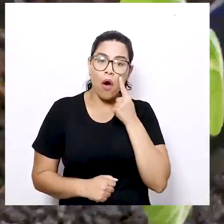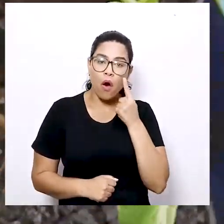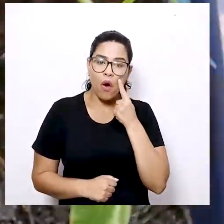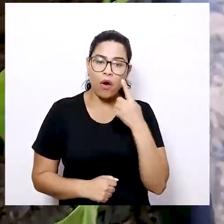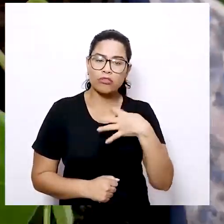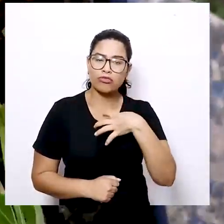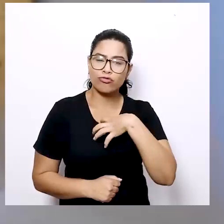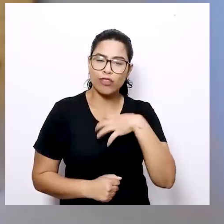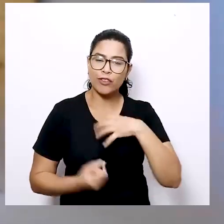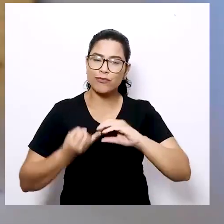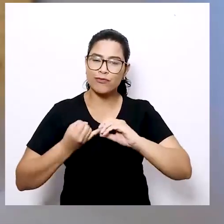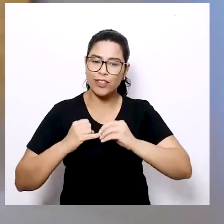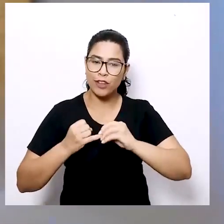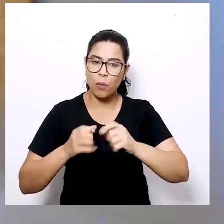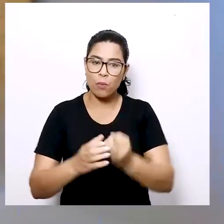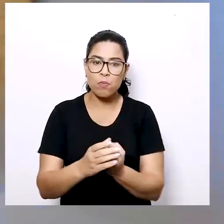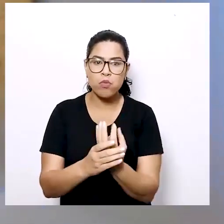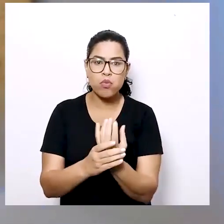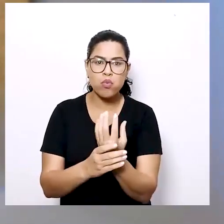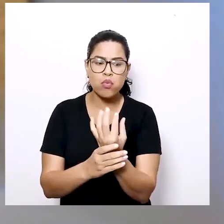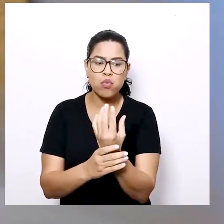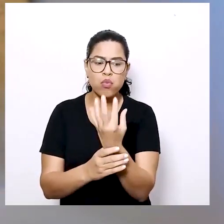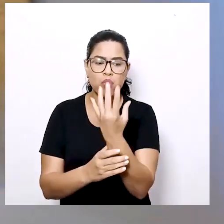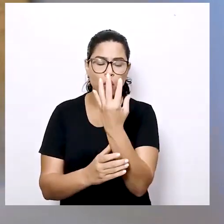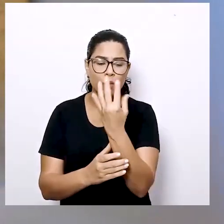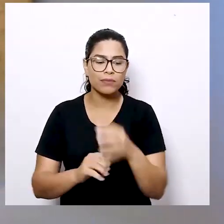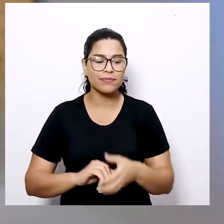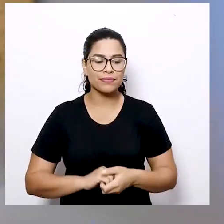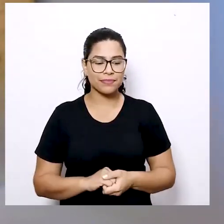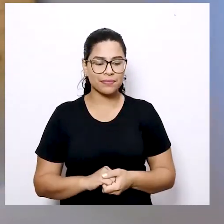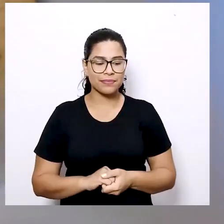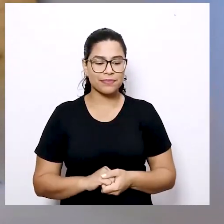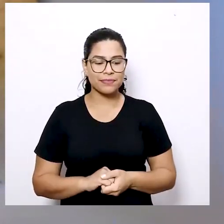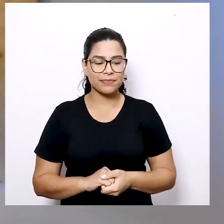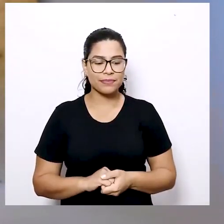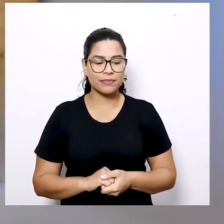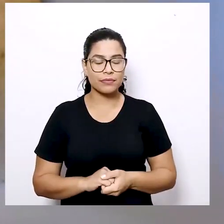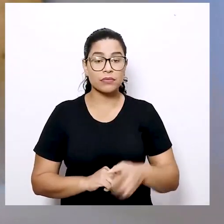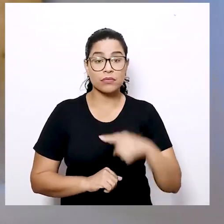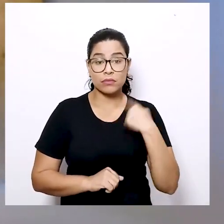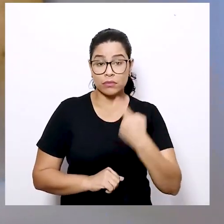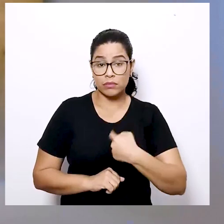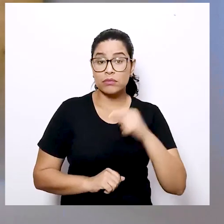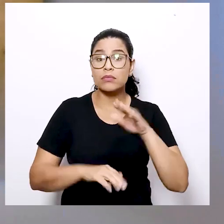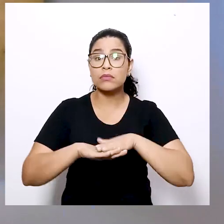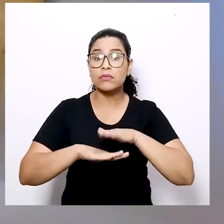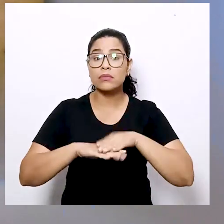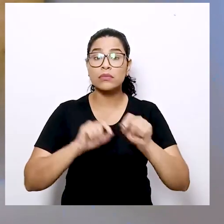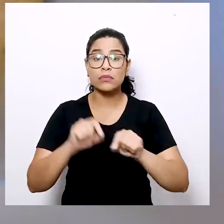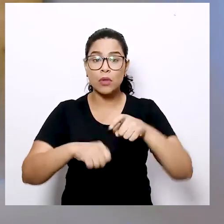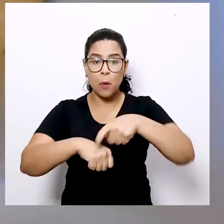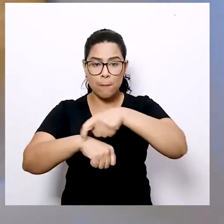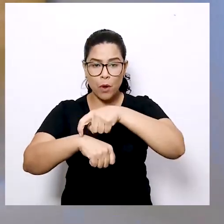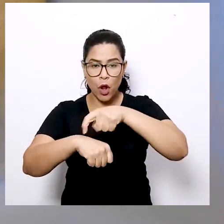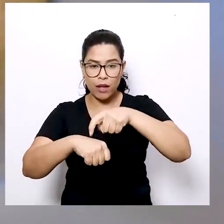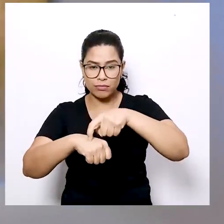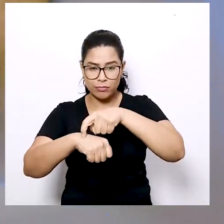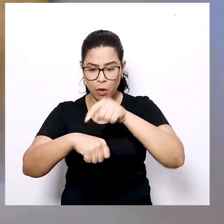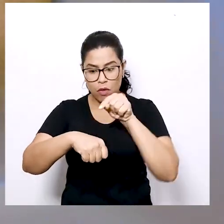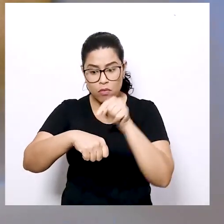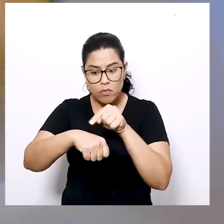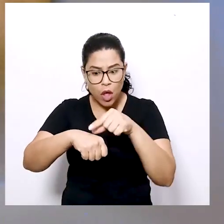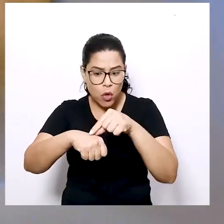pés de feijão. Aqui nós colocamos as sementinhas do morango para germinar. Olha só